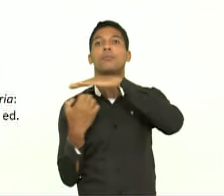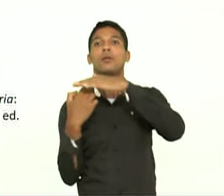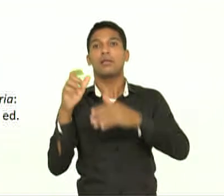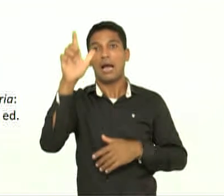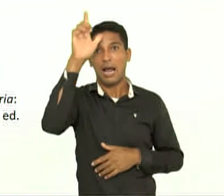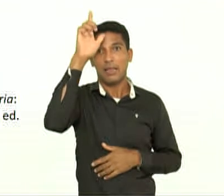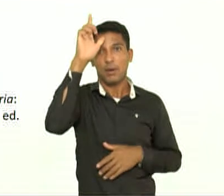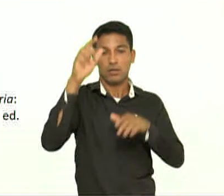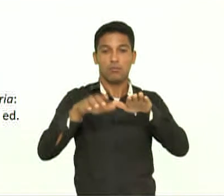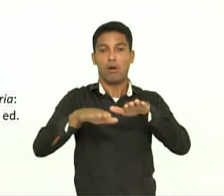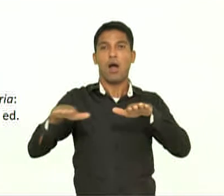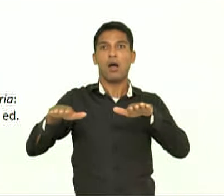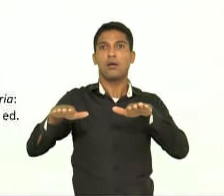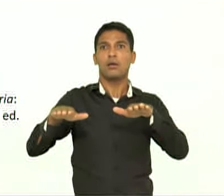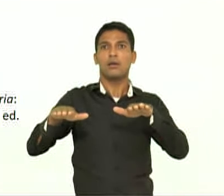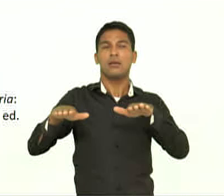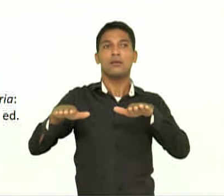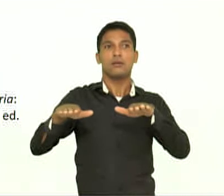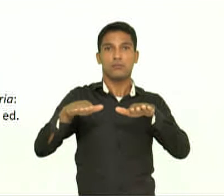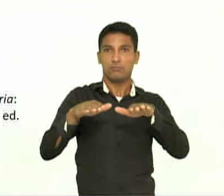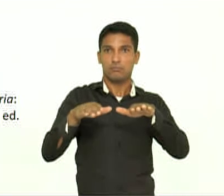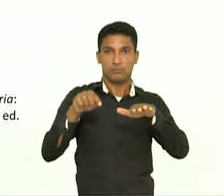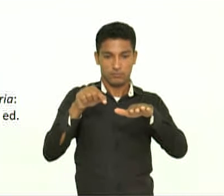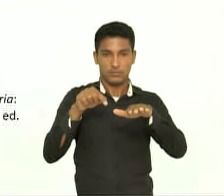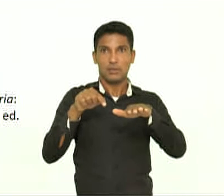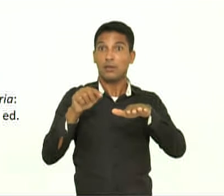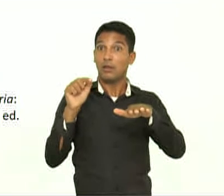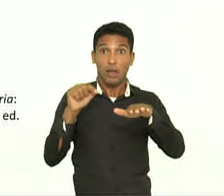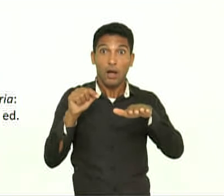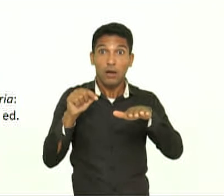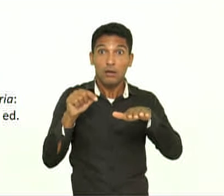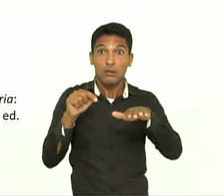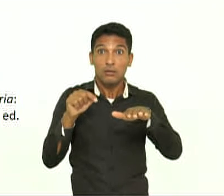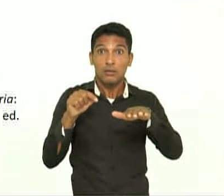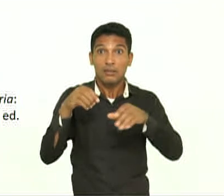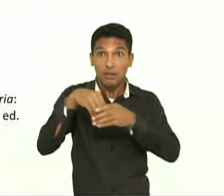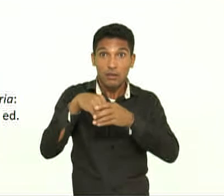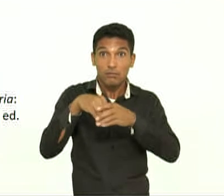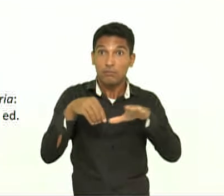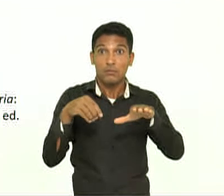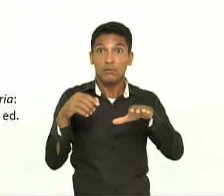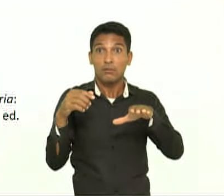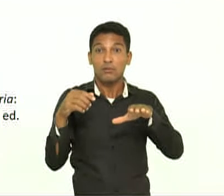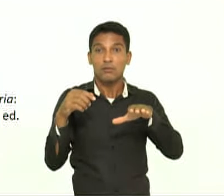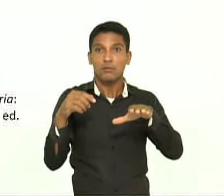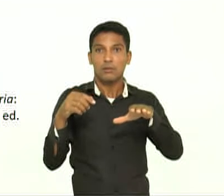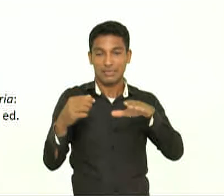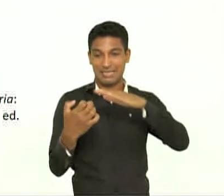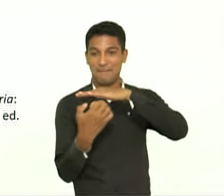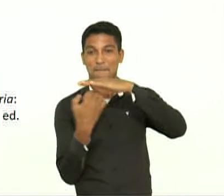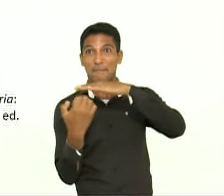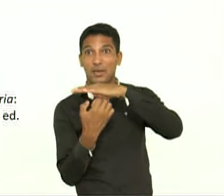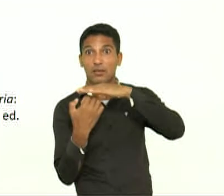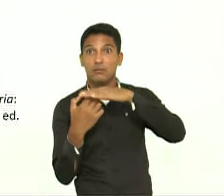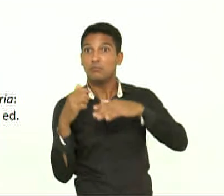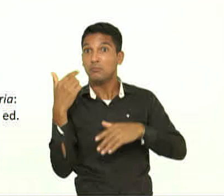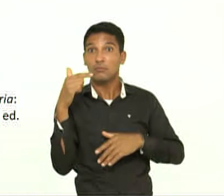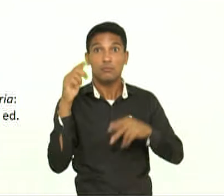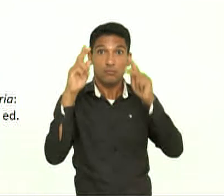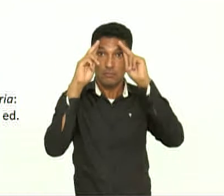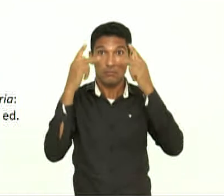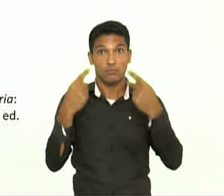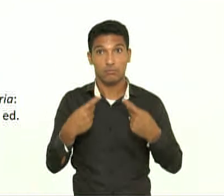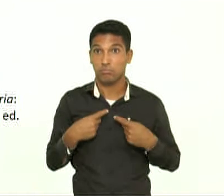não encontra pessoas, não encontra seres humanos. Você tem apenas robôs trabalhando. Lembra que nós falamos